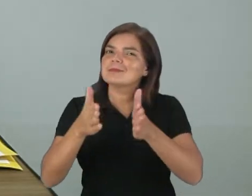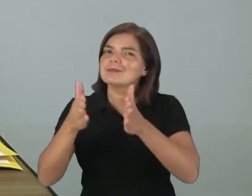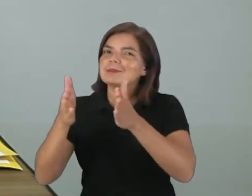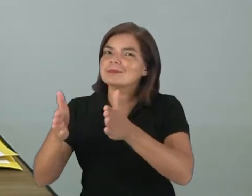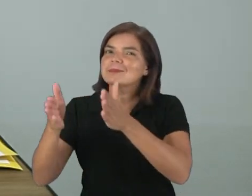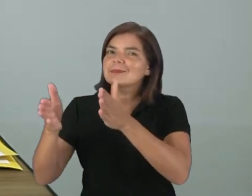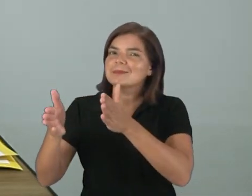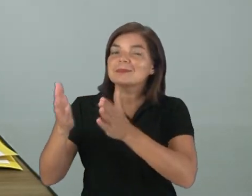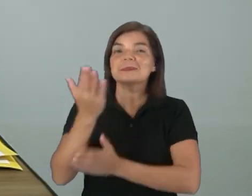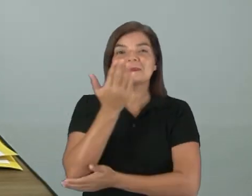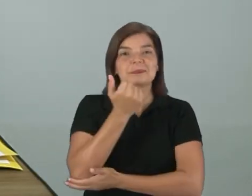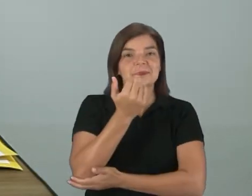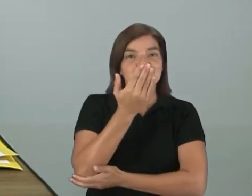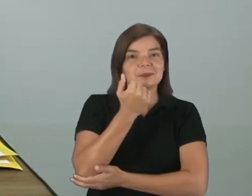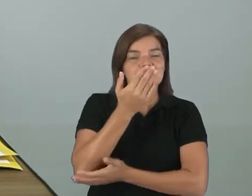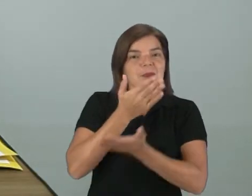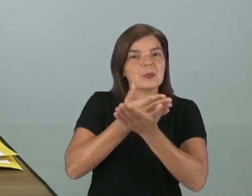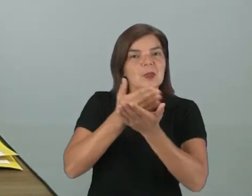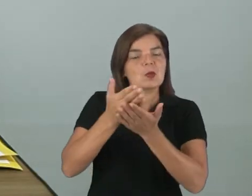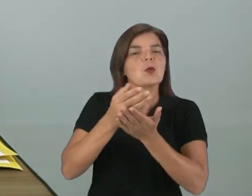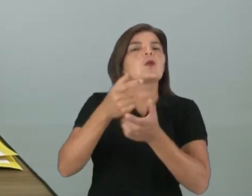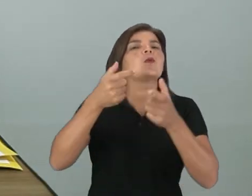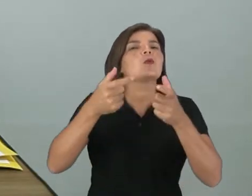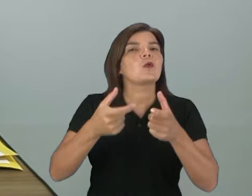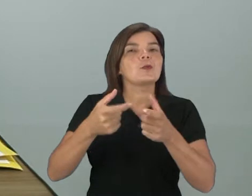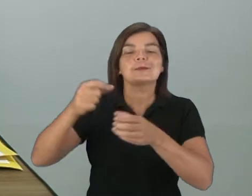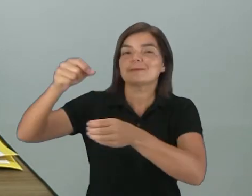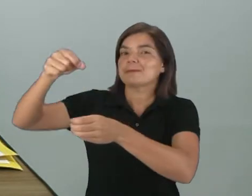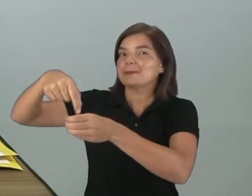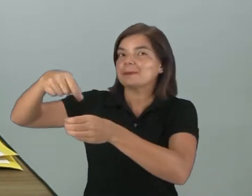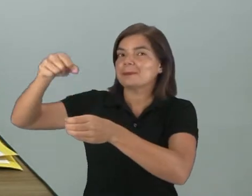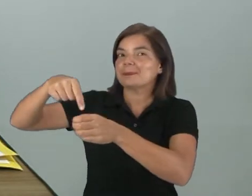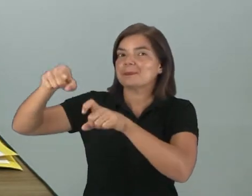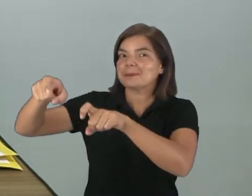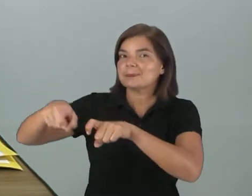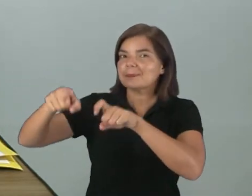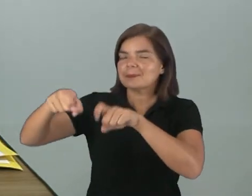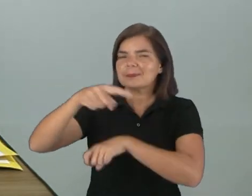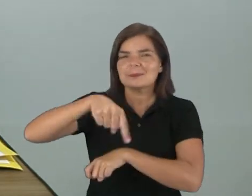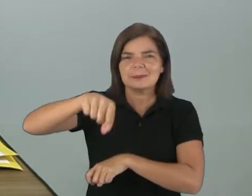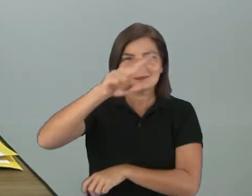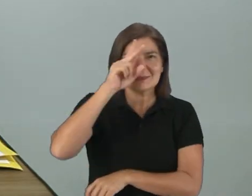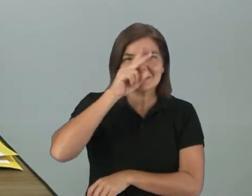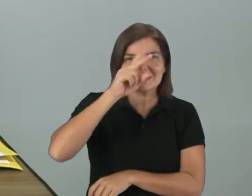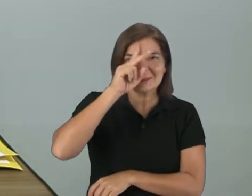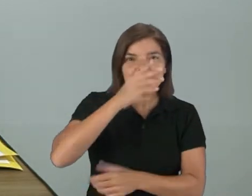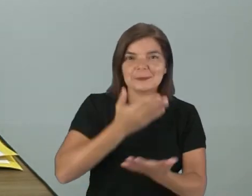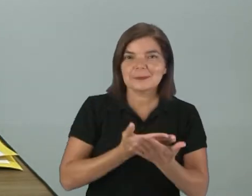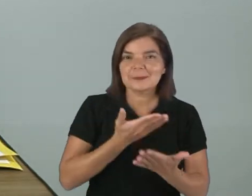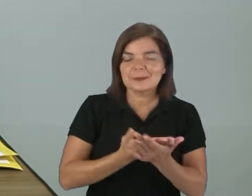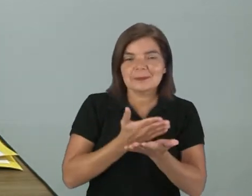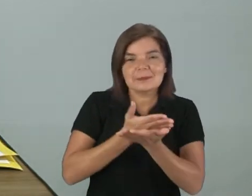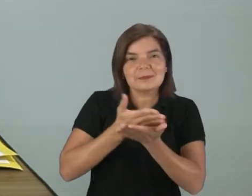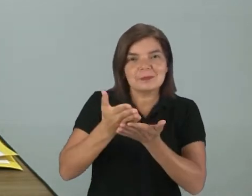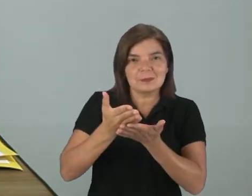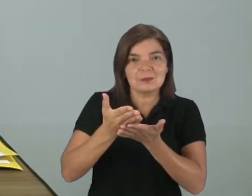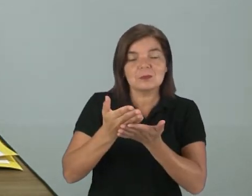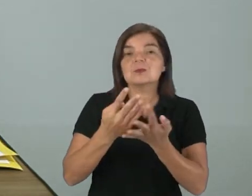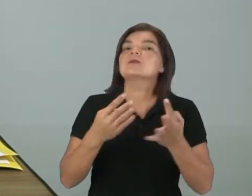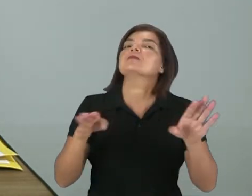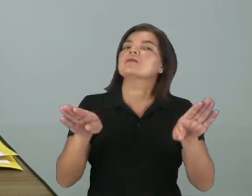dos alimentos, ele começa lá no campo, mas lembra que eu falei para vocês nesta aula, no início,